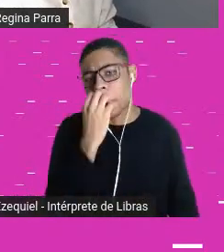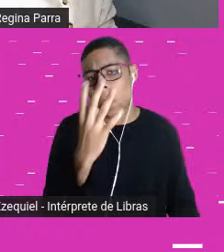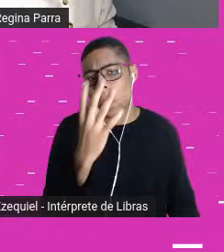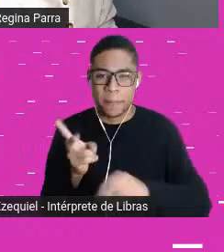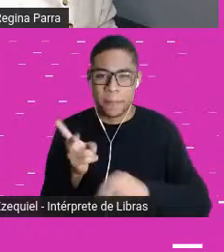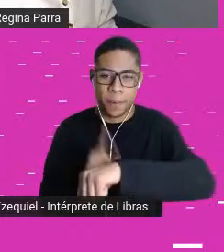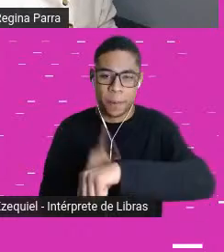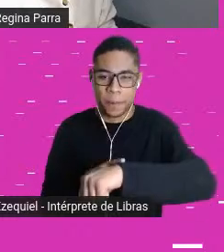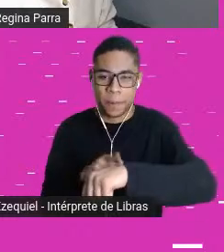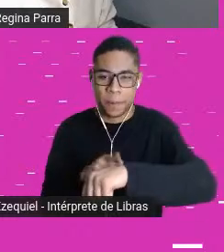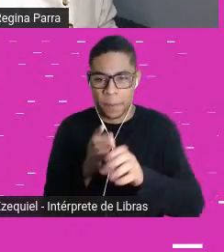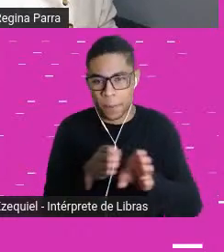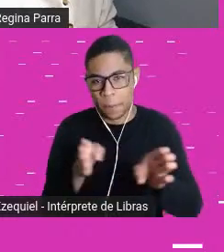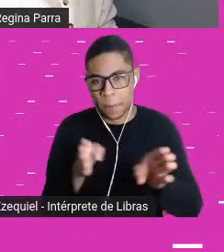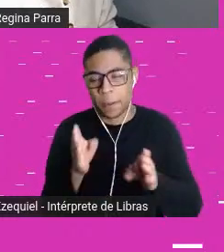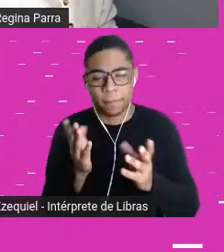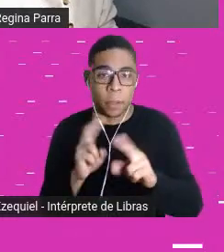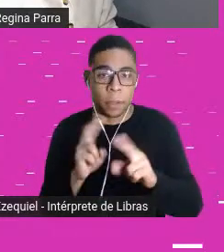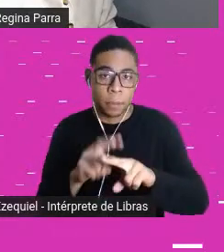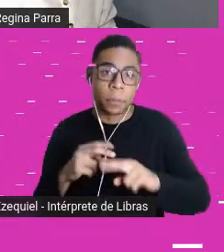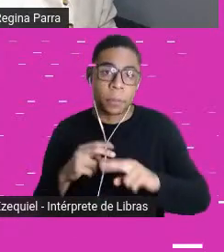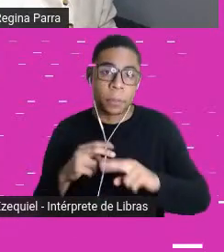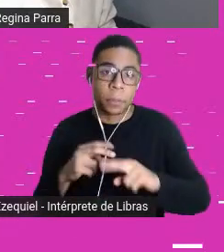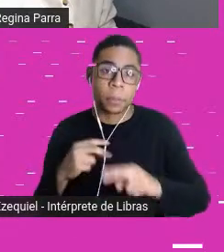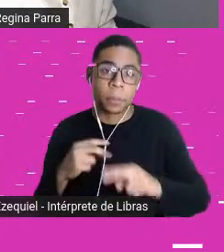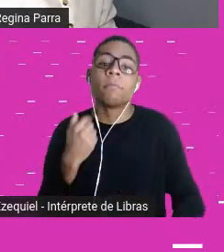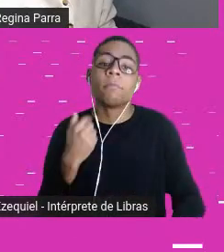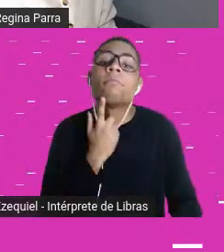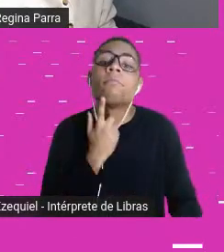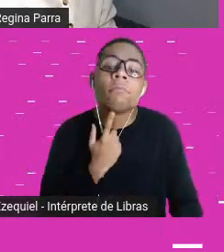o que eu tive vontade, e foi assim que eu fiz